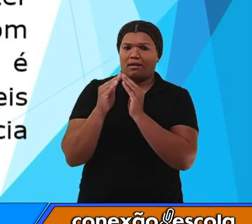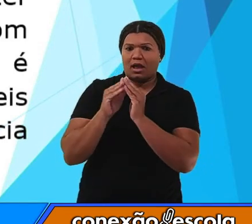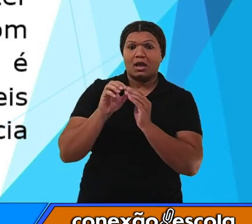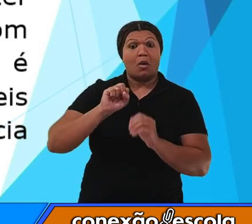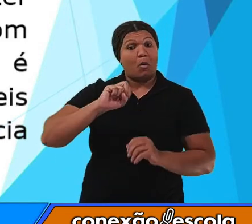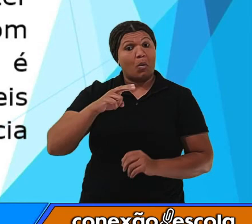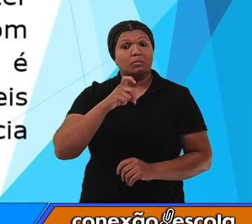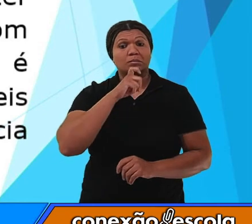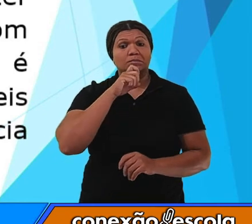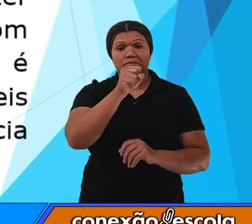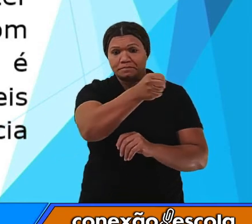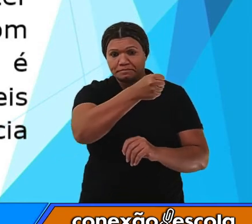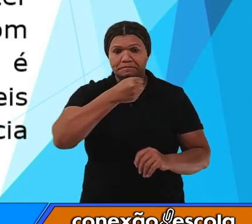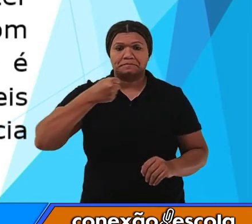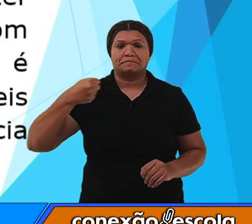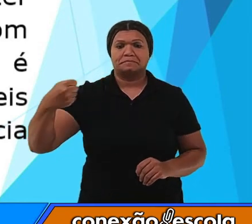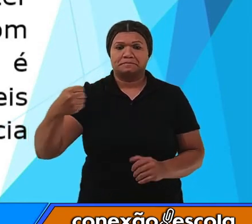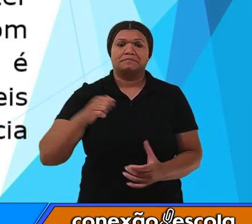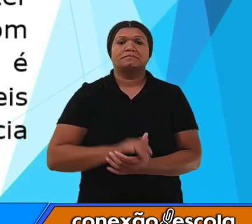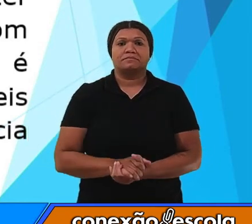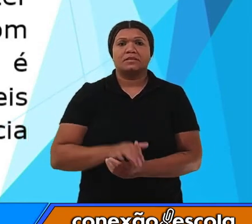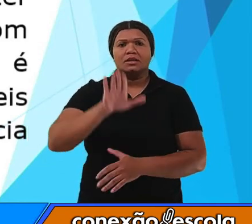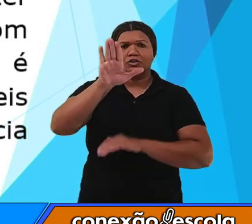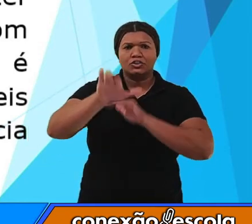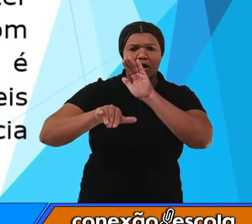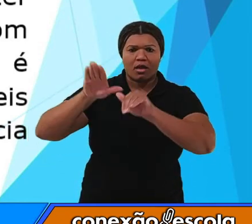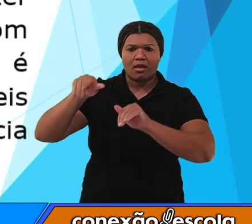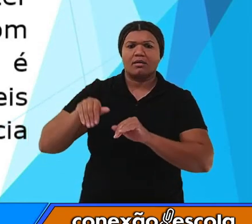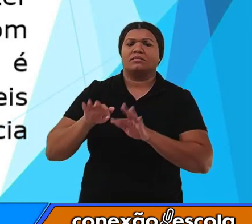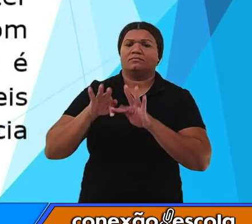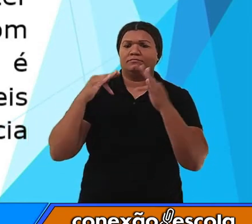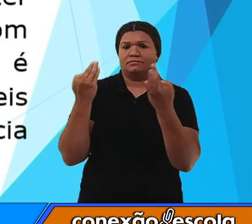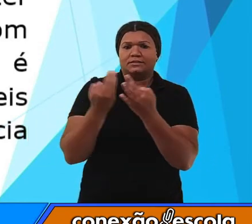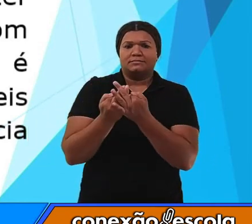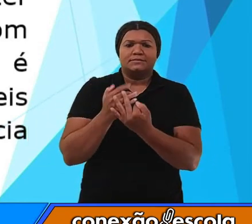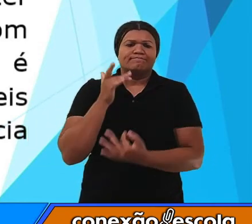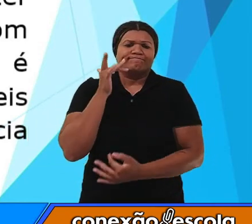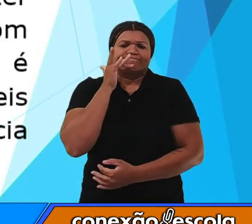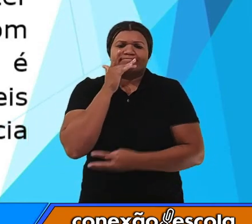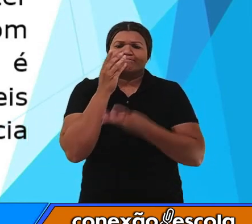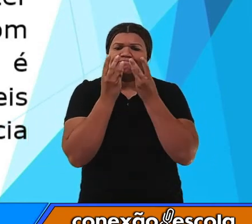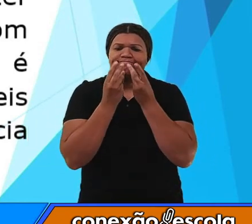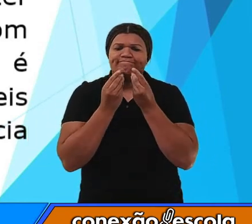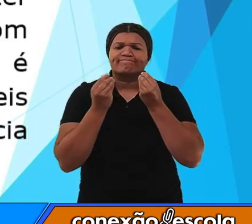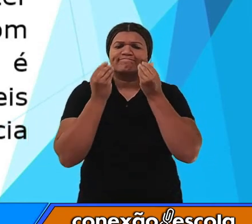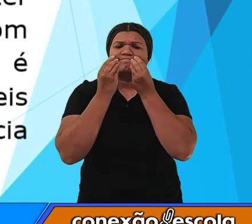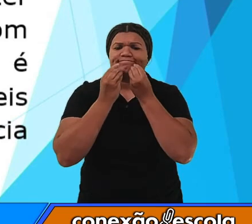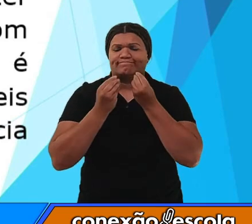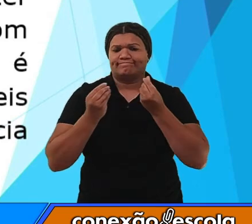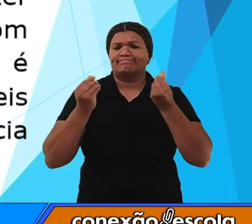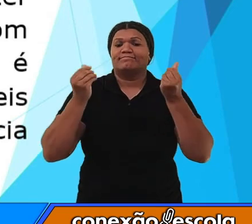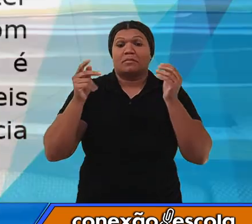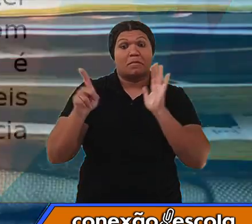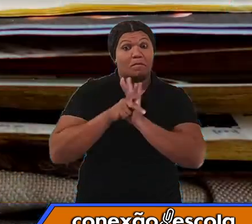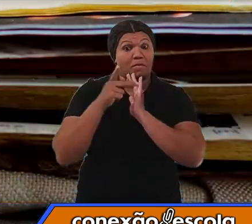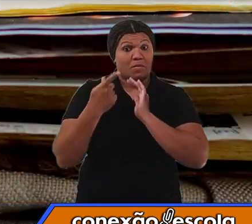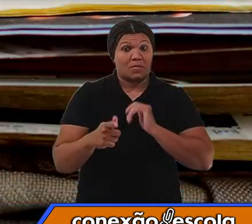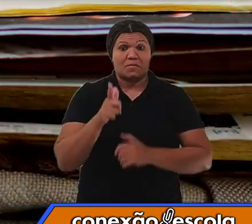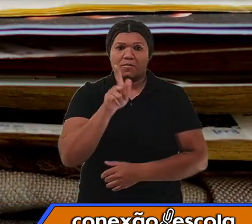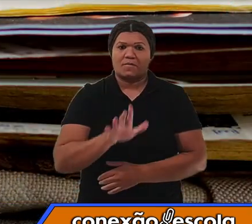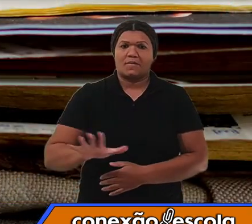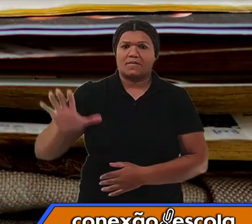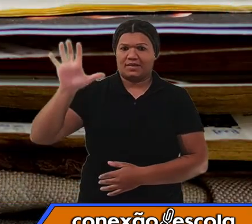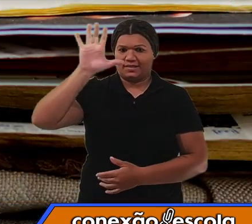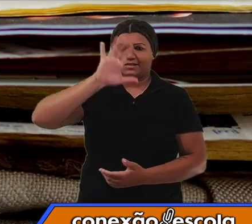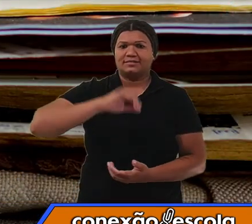geladeira. Chame seus familiares e saboreie esta delícia genuinamente goiana.